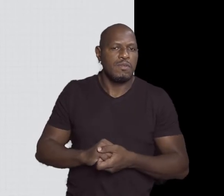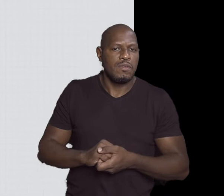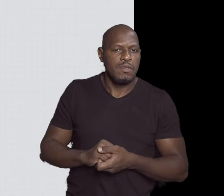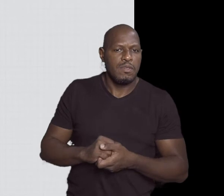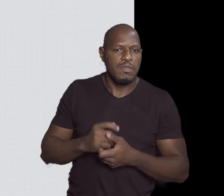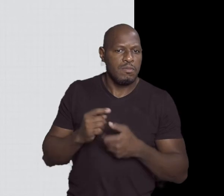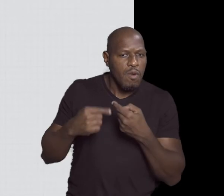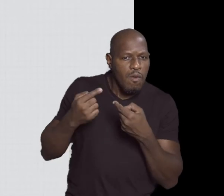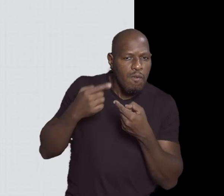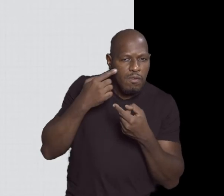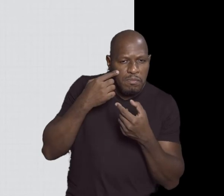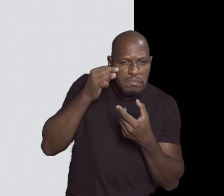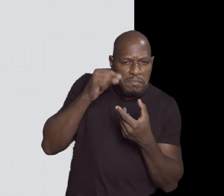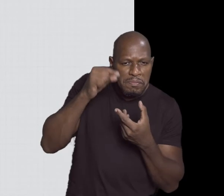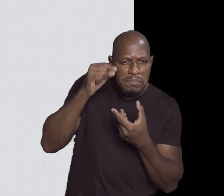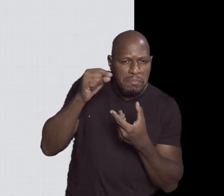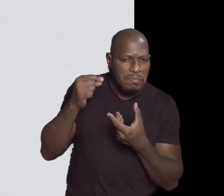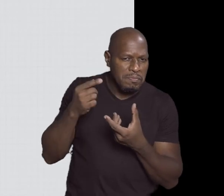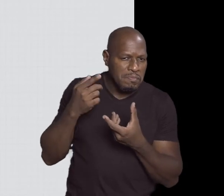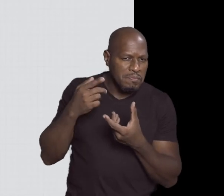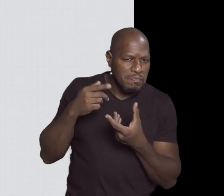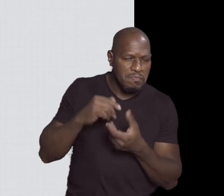Depois eu